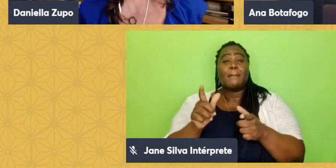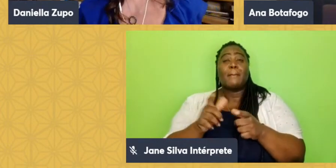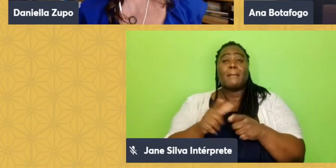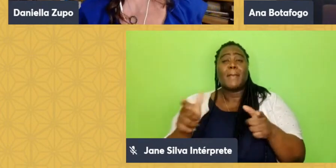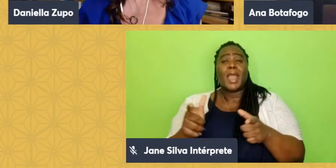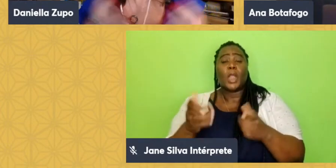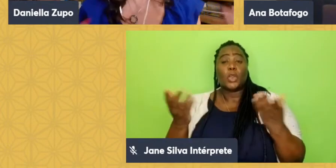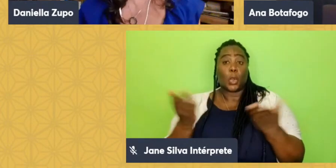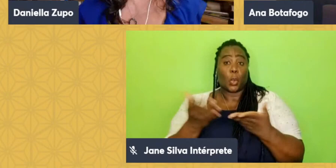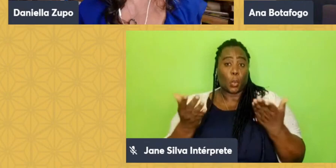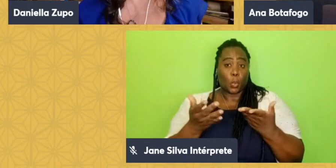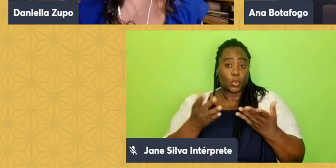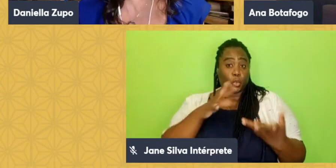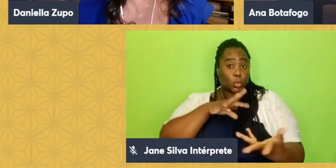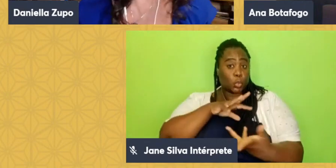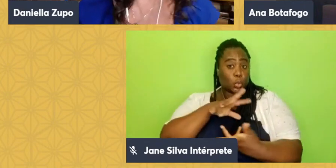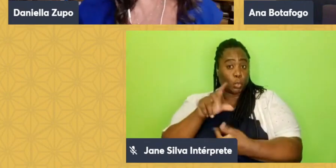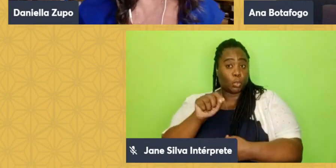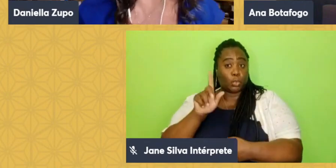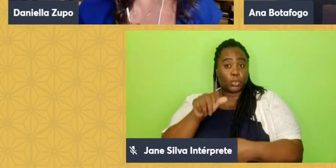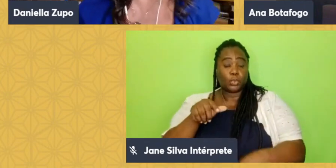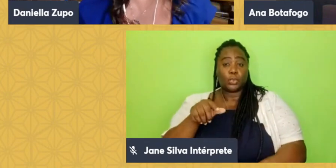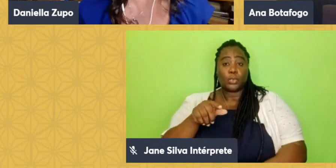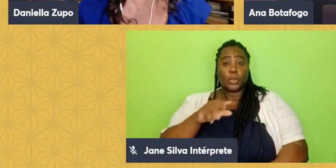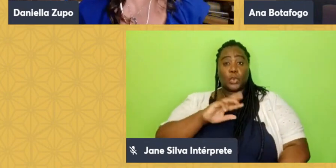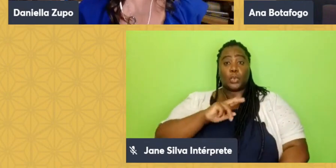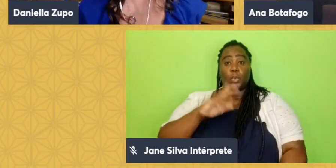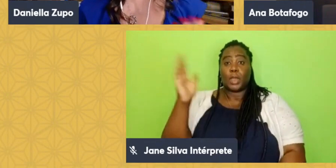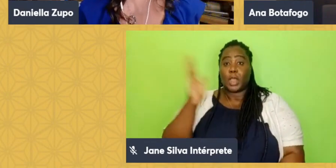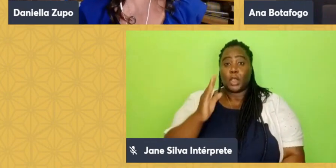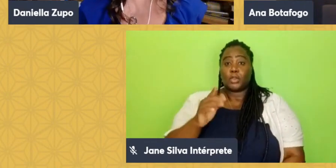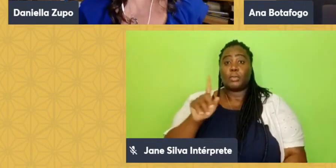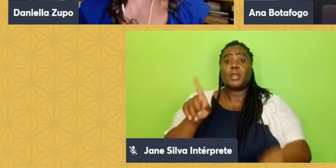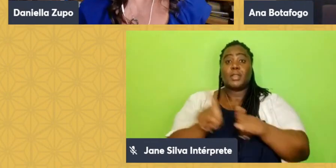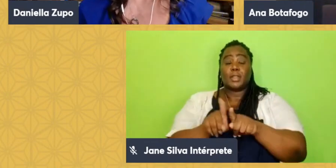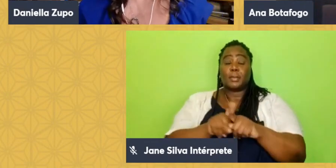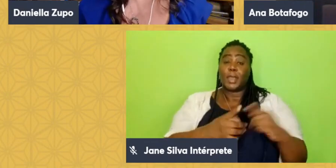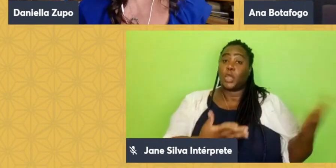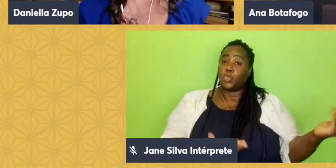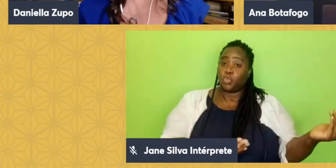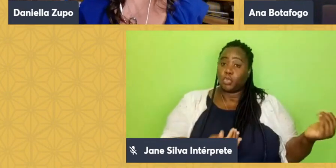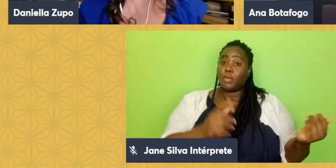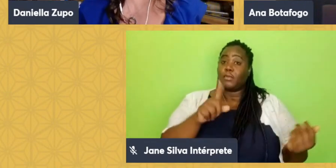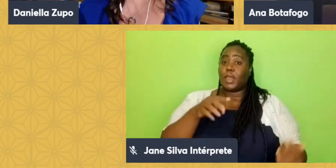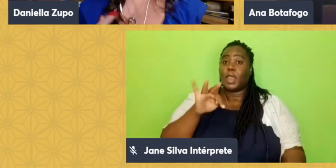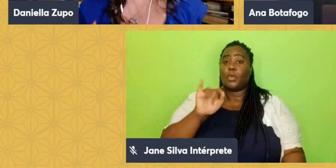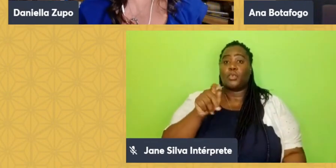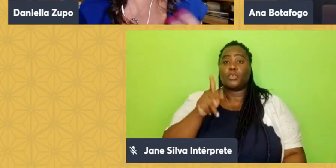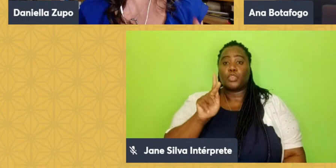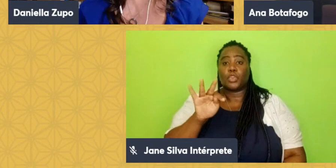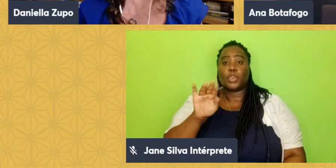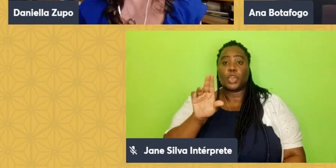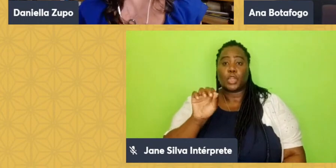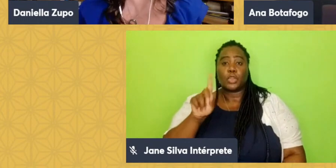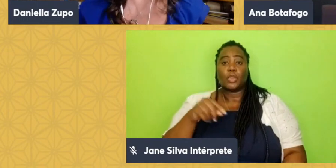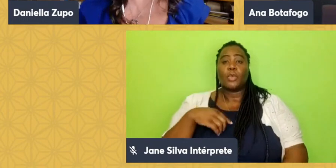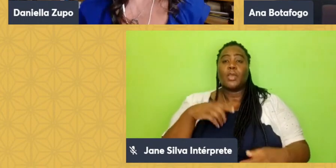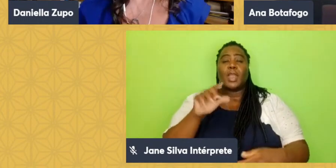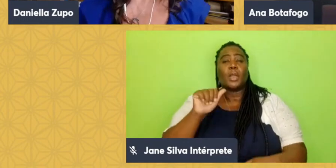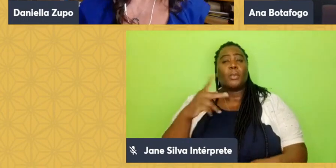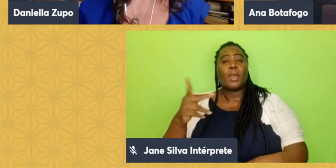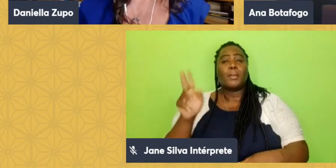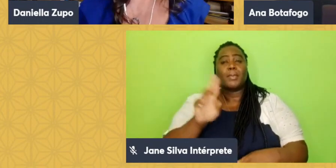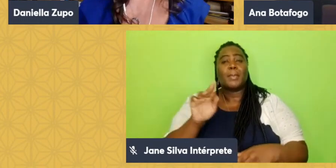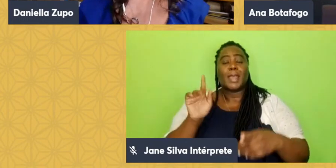fenômenos hoje no mundo não tô falando isso ao do Brasil sobretudo entre os jovens é o Tik Tok né o aplicativo de vídeos